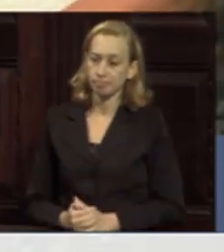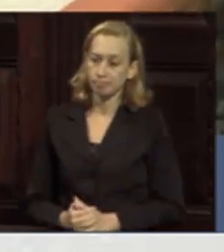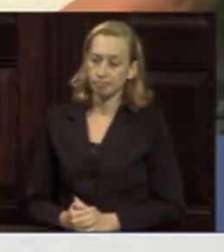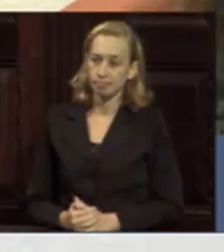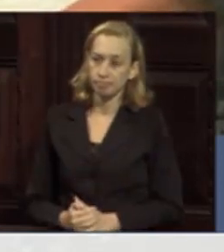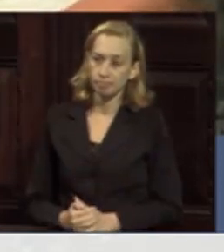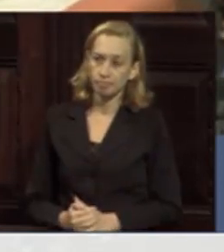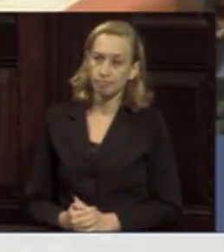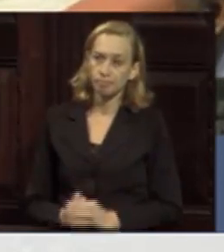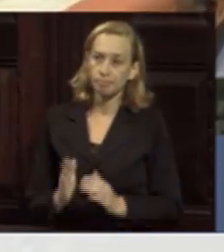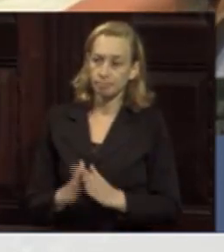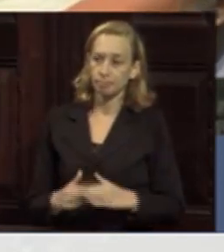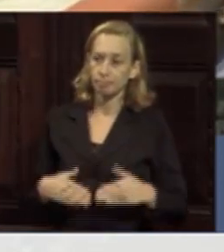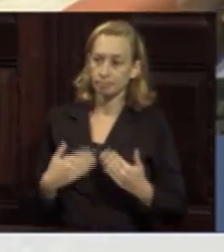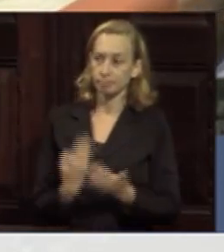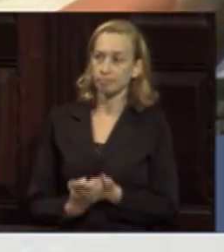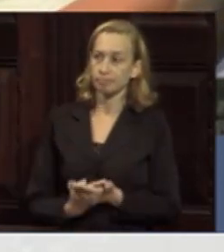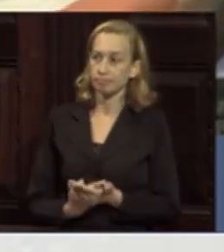Requerimento.